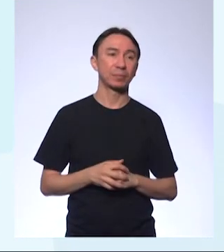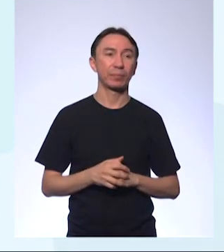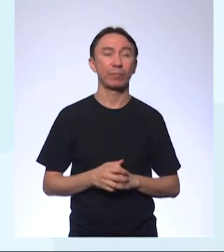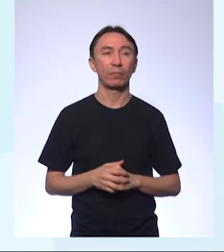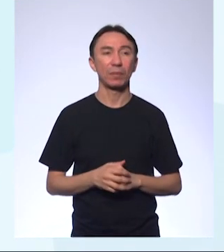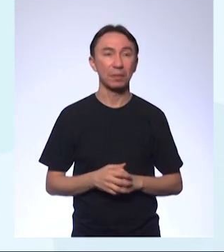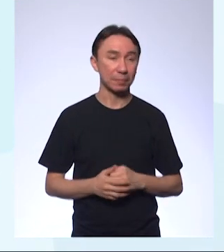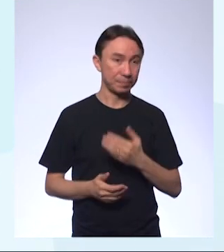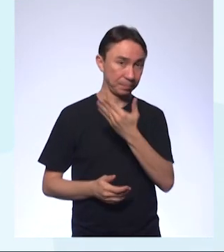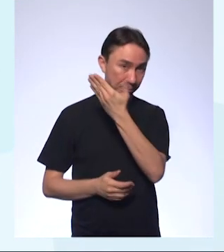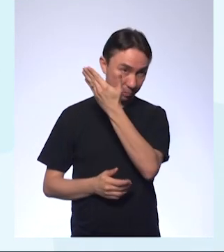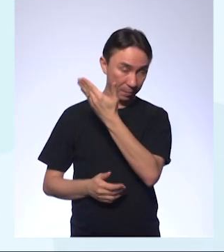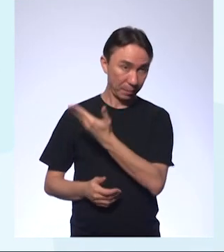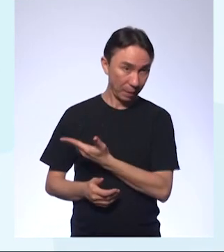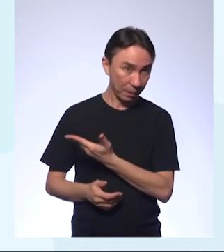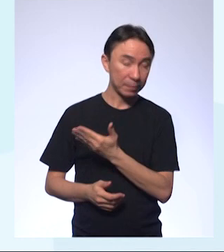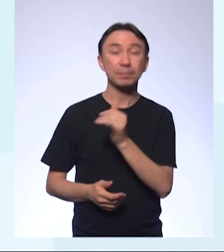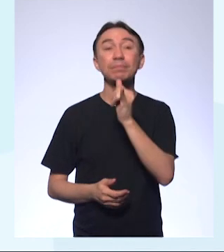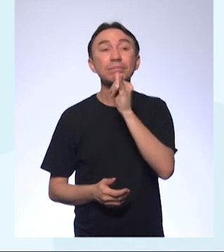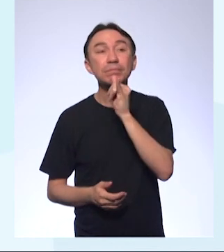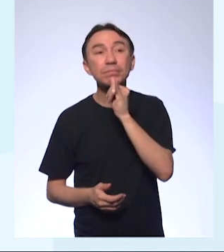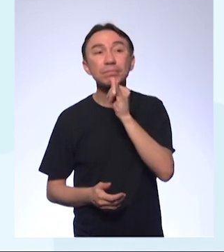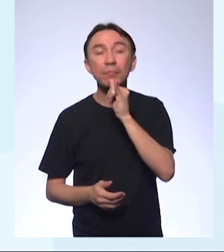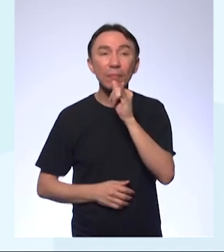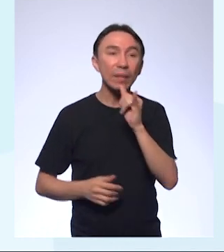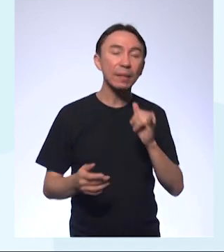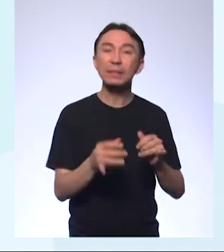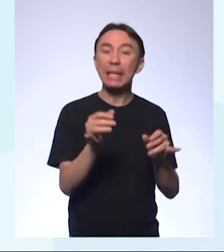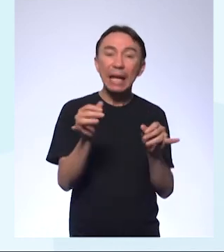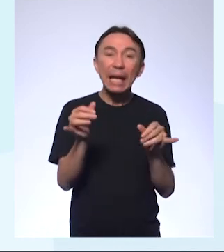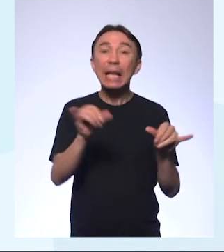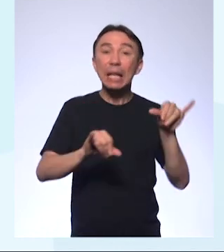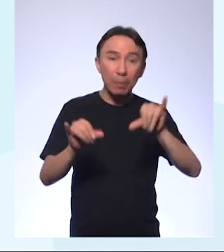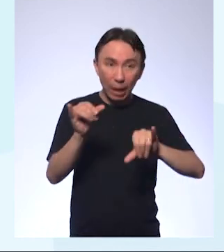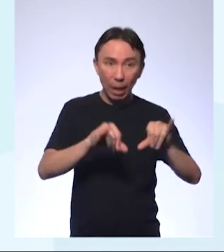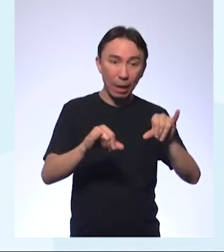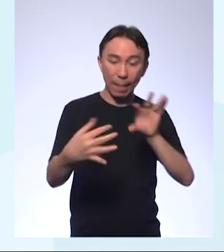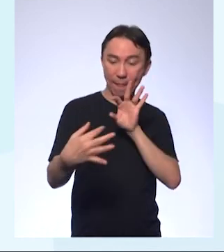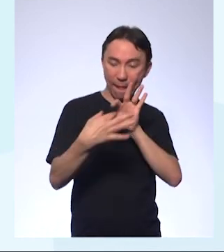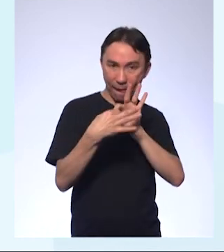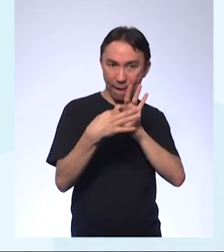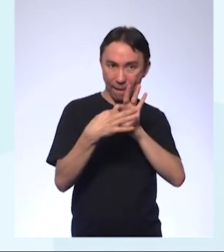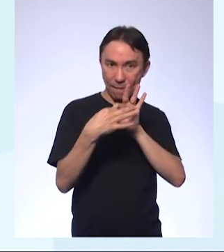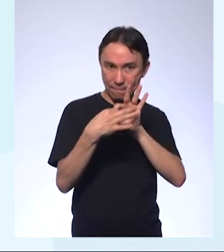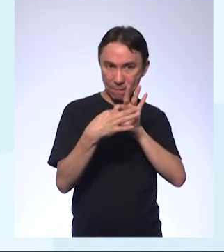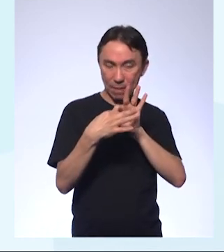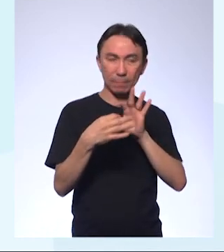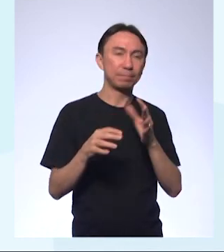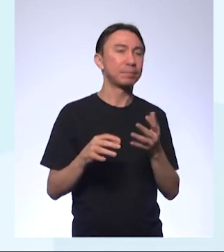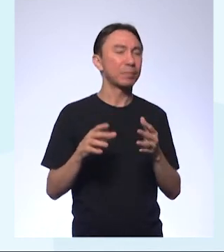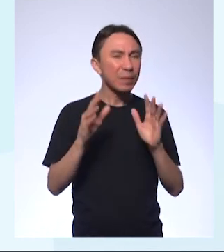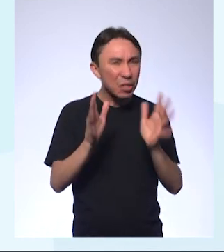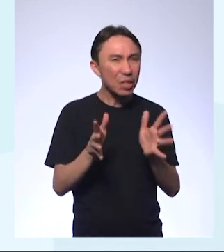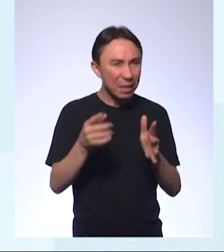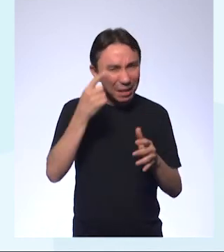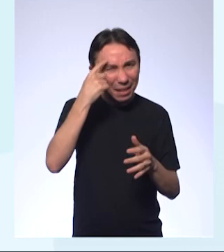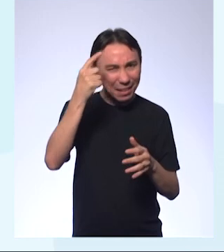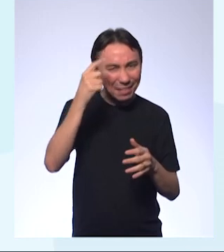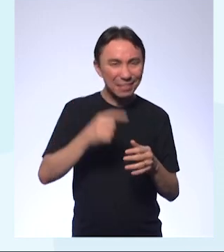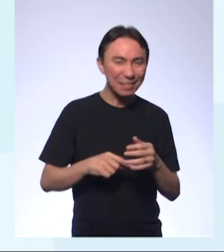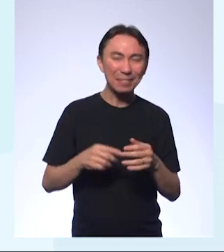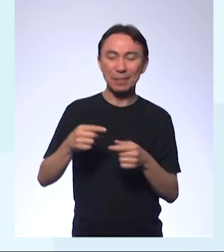Então, aqui nós vamos ver um exemplo de uma ligação química. Nós vimos na aula passada, né, quando trabalhamos o modelo de Bohr, sobre